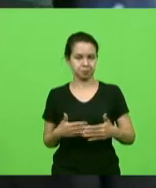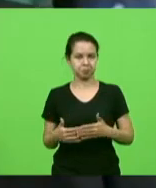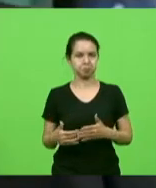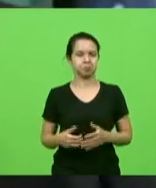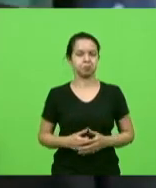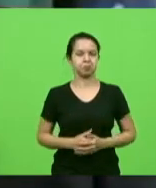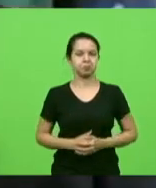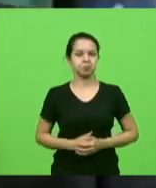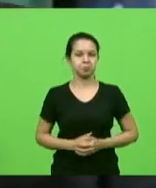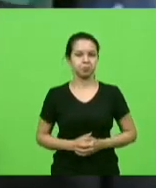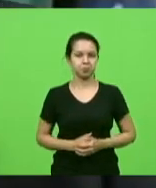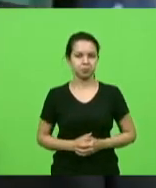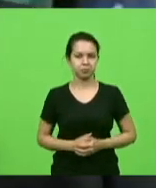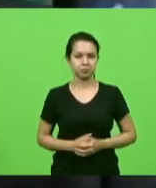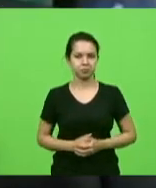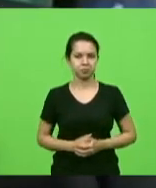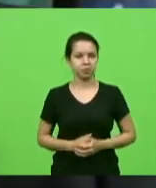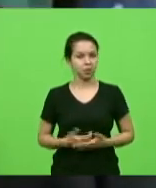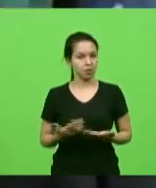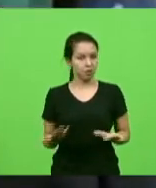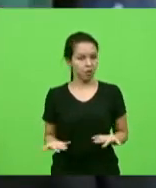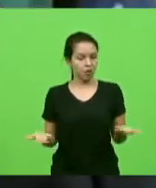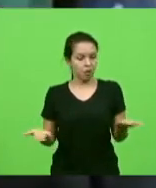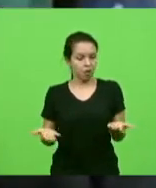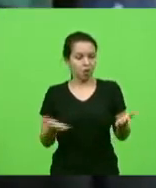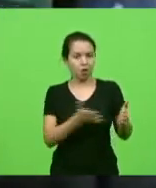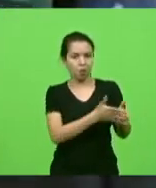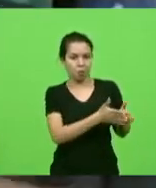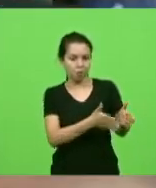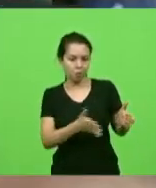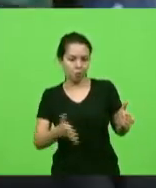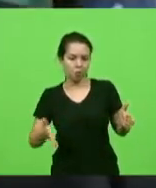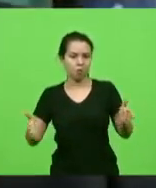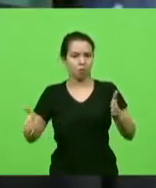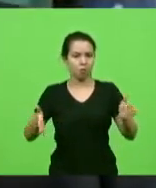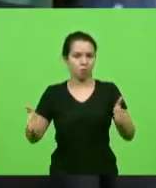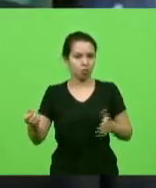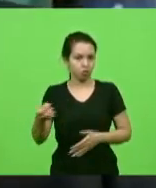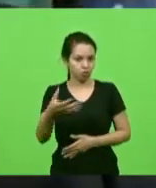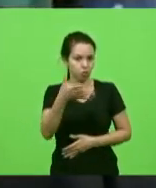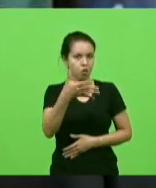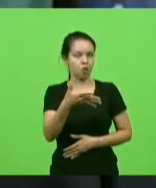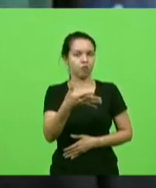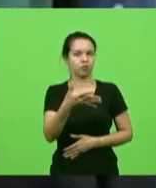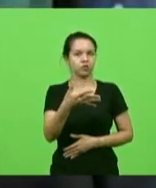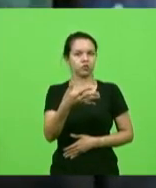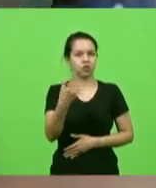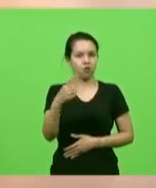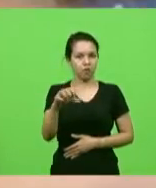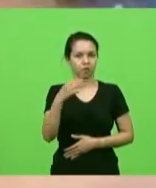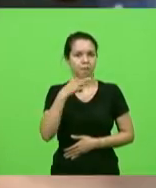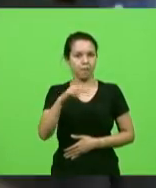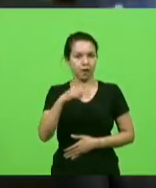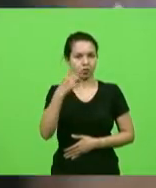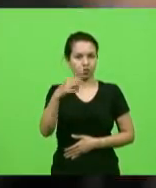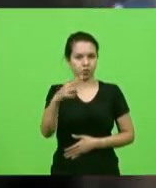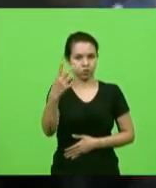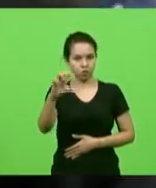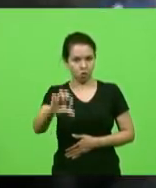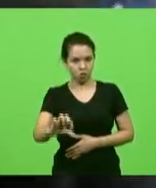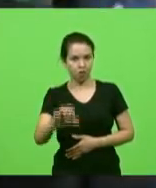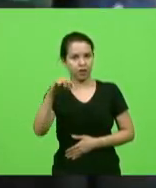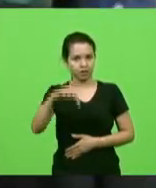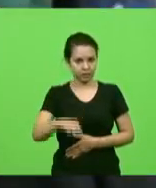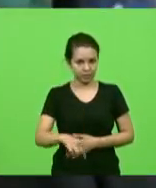a lancheira deste novo momento no dia Dezenove de março de 2019 também aqui